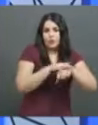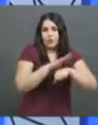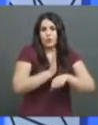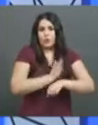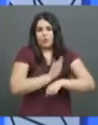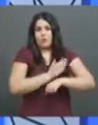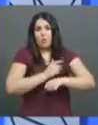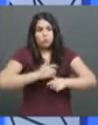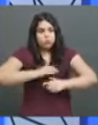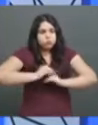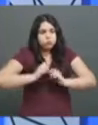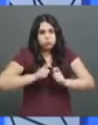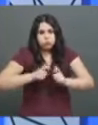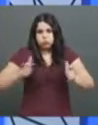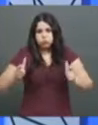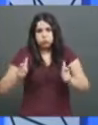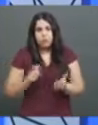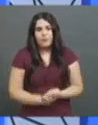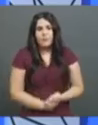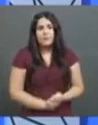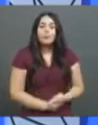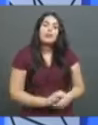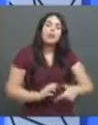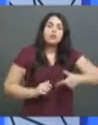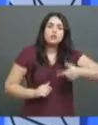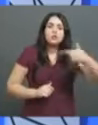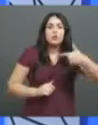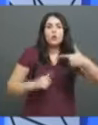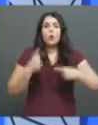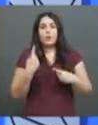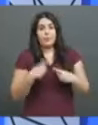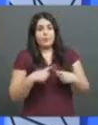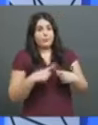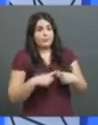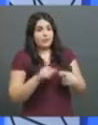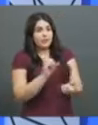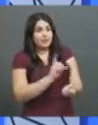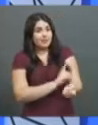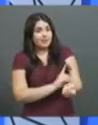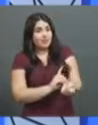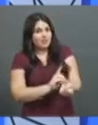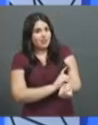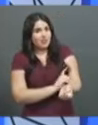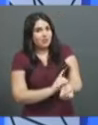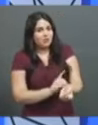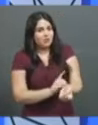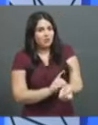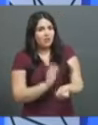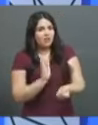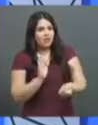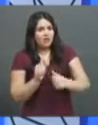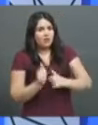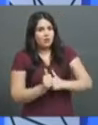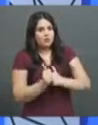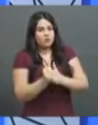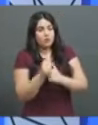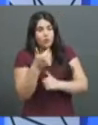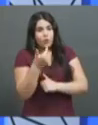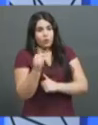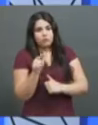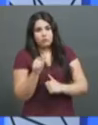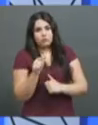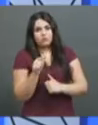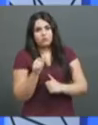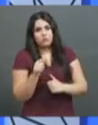muito aumentado. Em segundo lugar, porque o diabetes já está acompanhando uma série de outros fatores de risco.